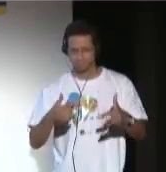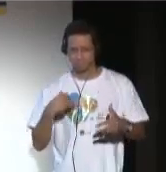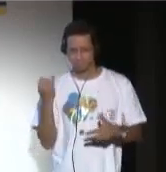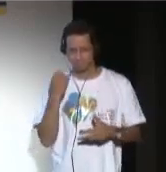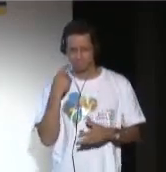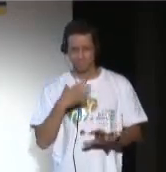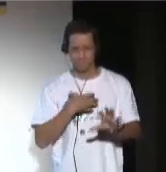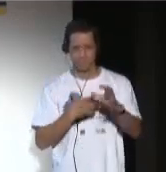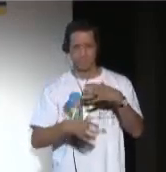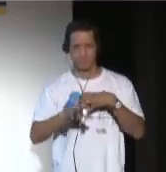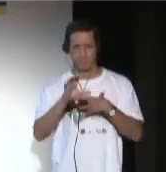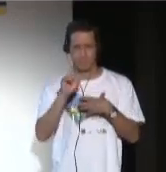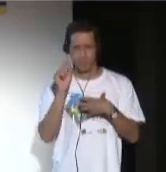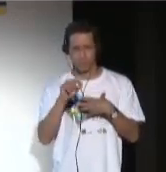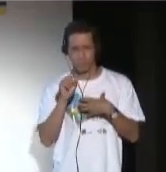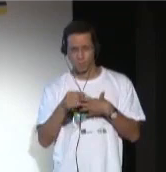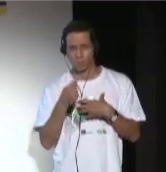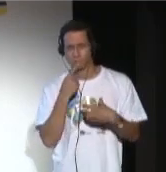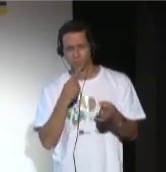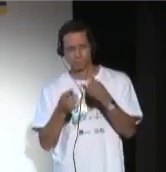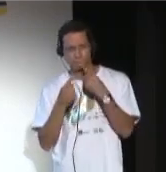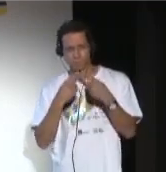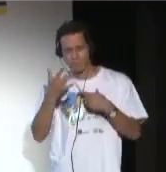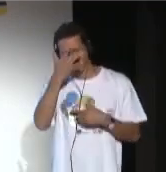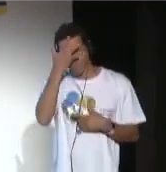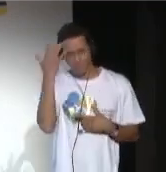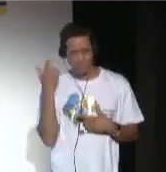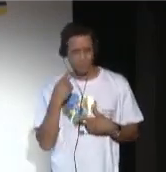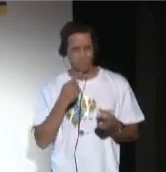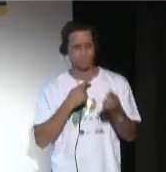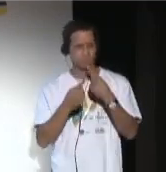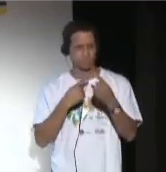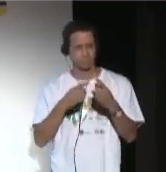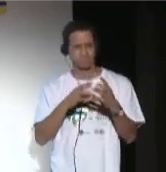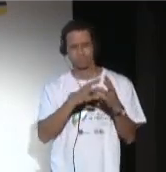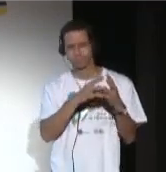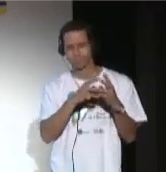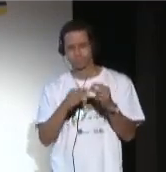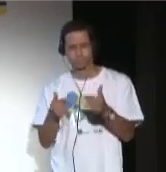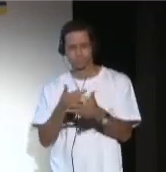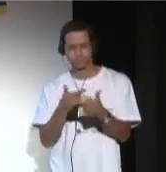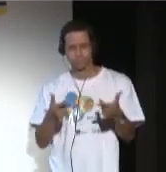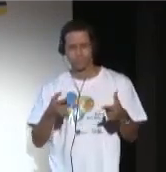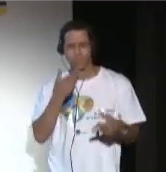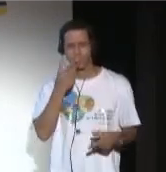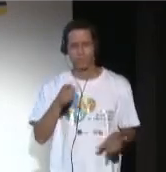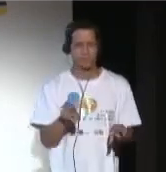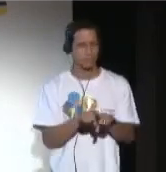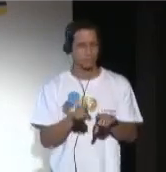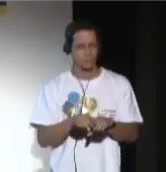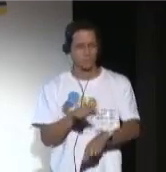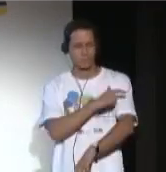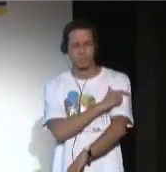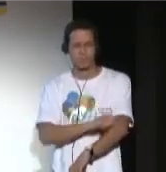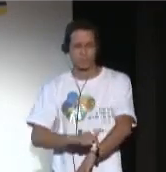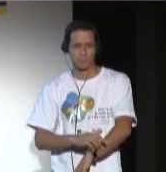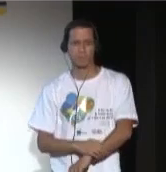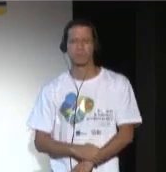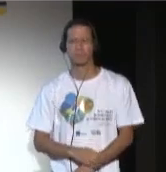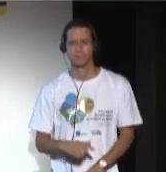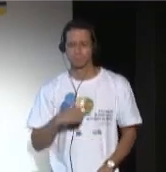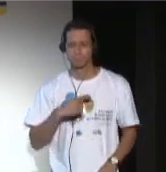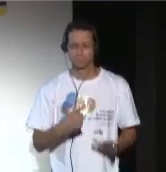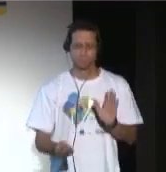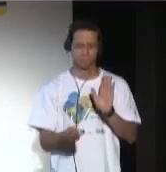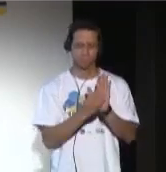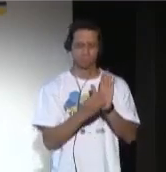empatia, ou seja, o diálogo entre as pessoas, a solução de conflitos, e fala também do respeito. Consta no